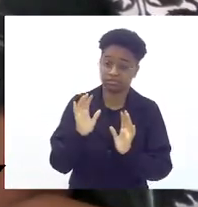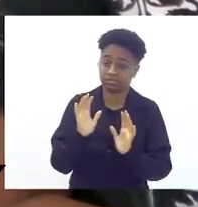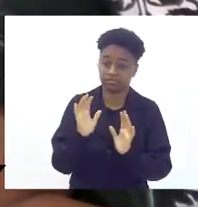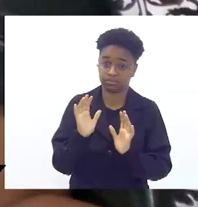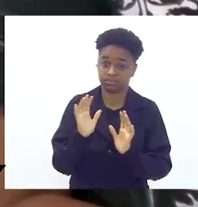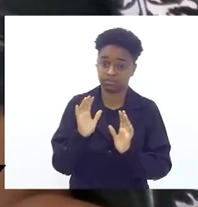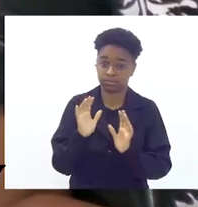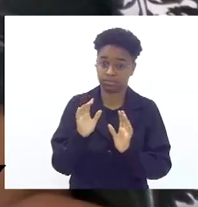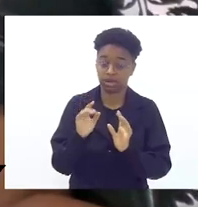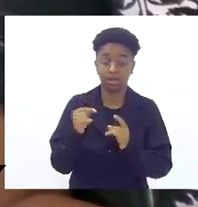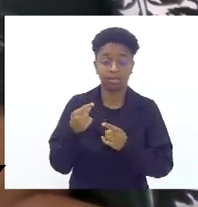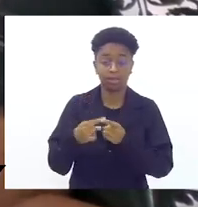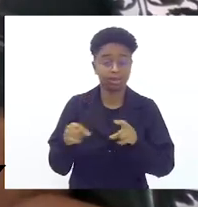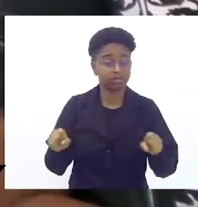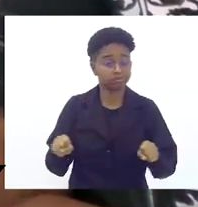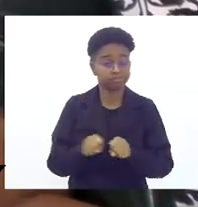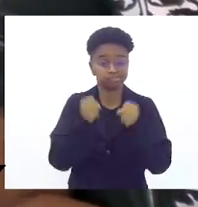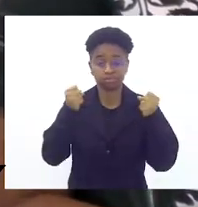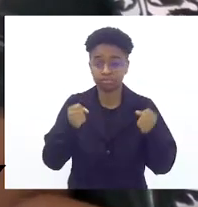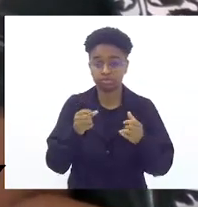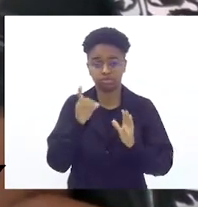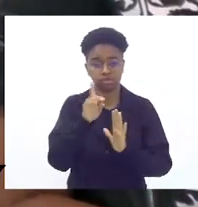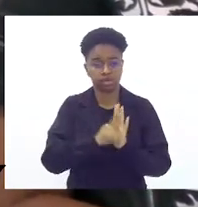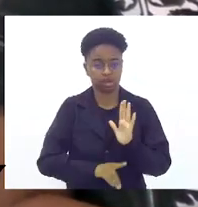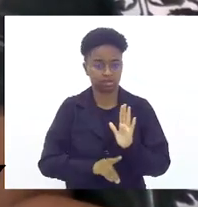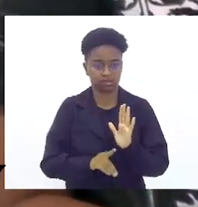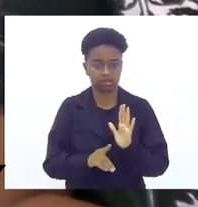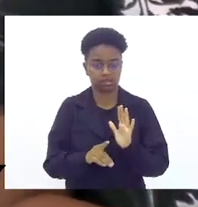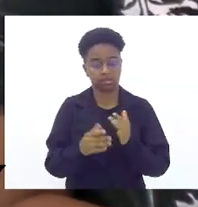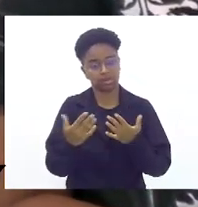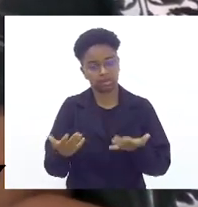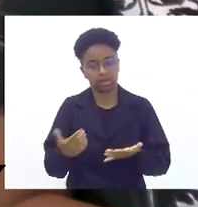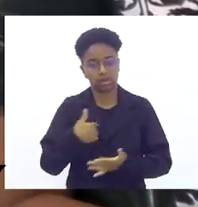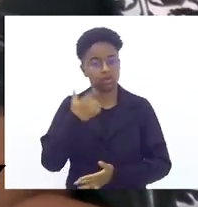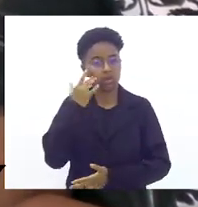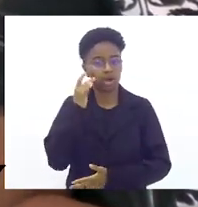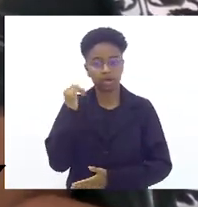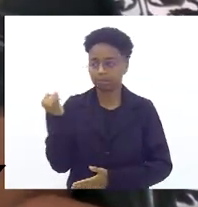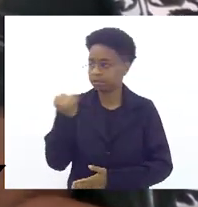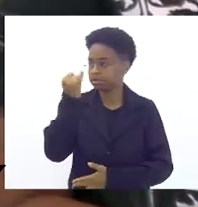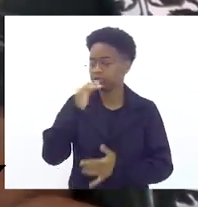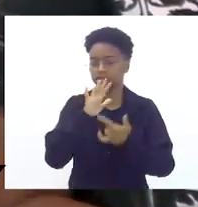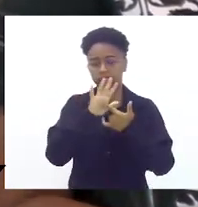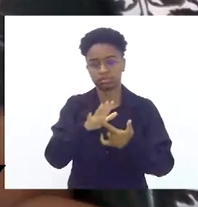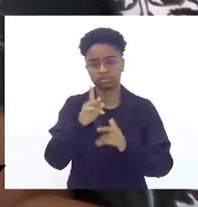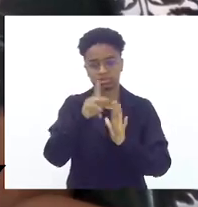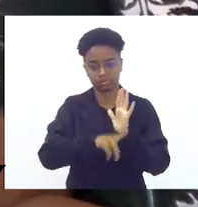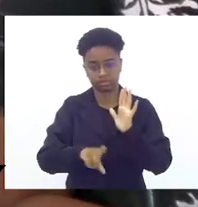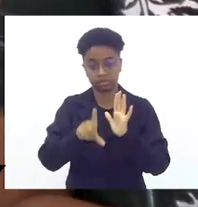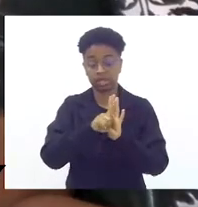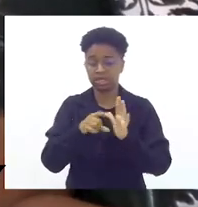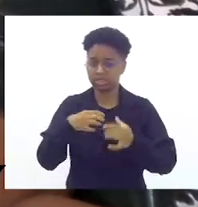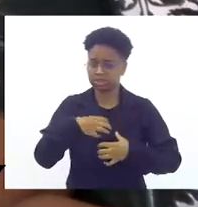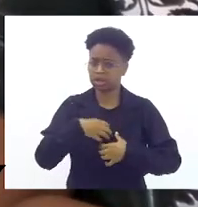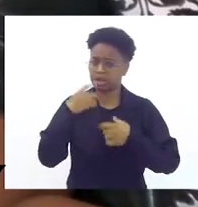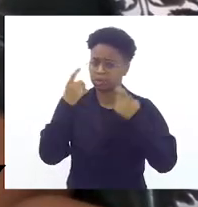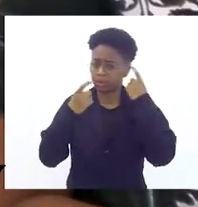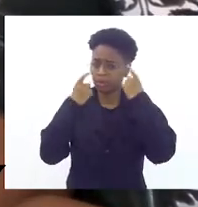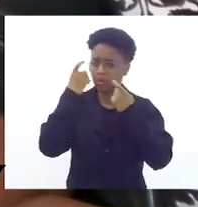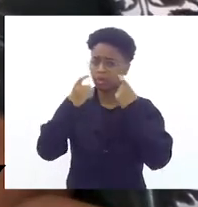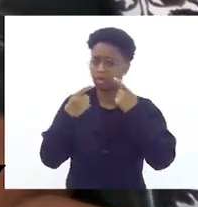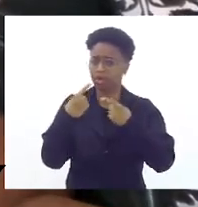é violação de direitos eu acho muito importante a apresentação desse projeto de lei é preocupante que o